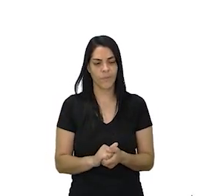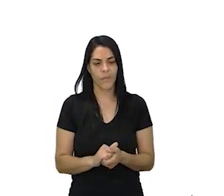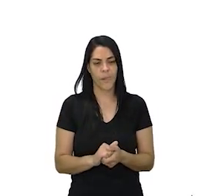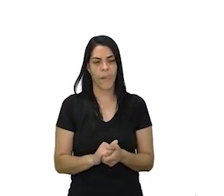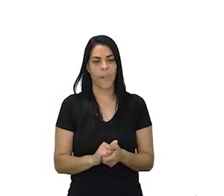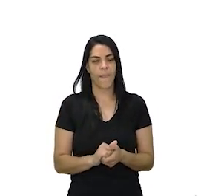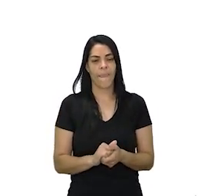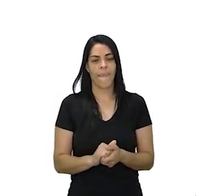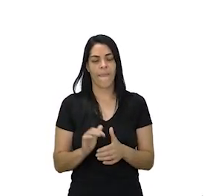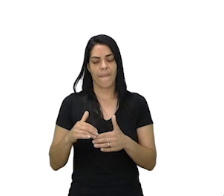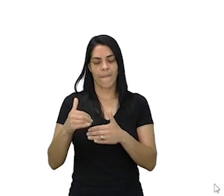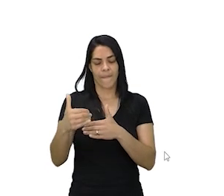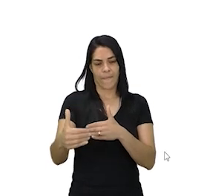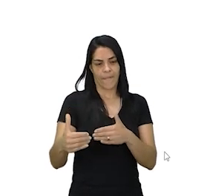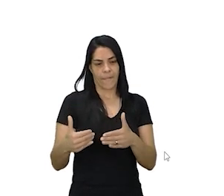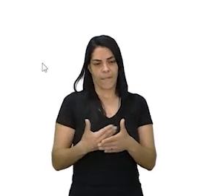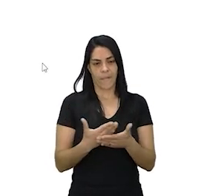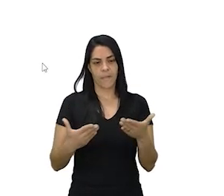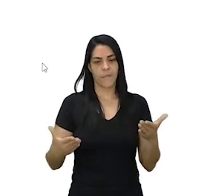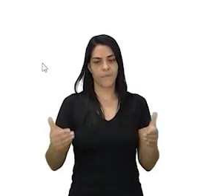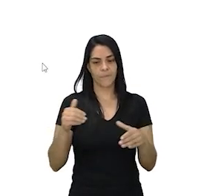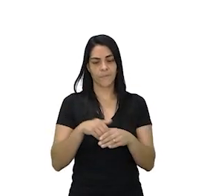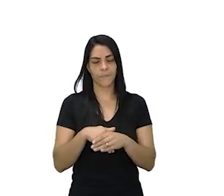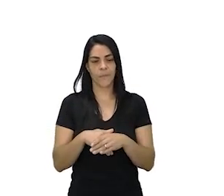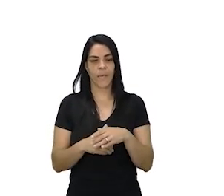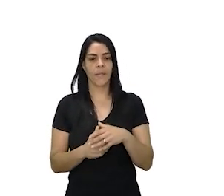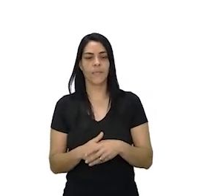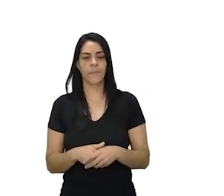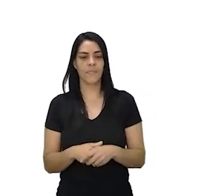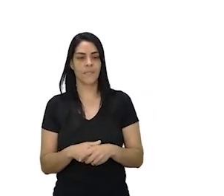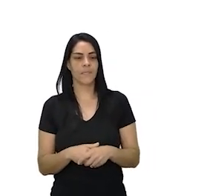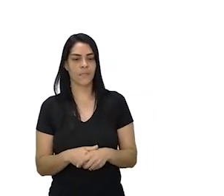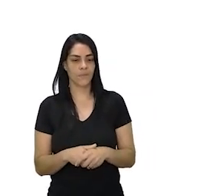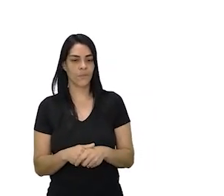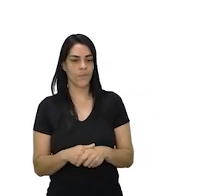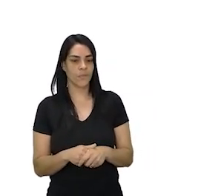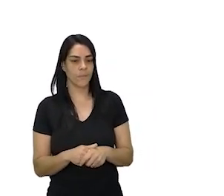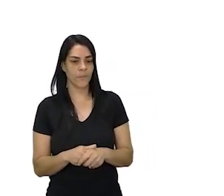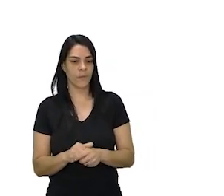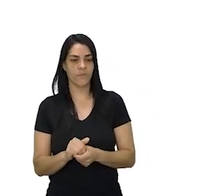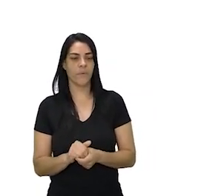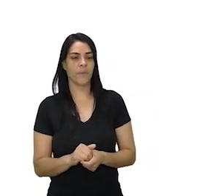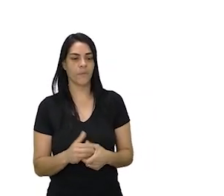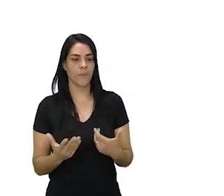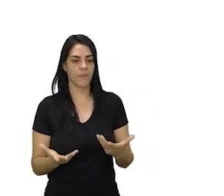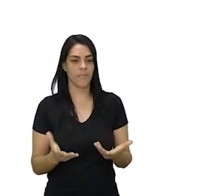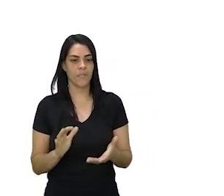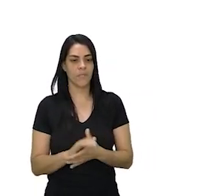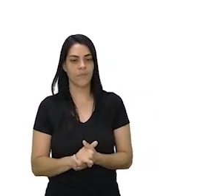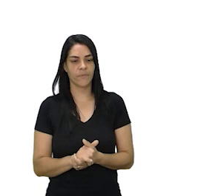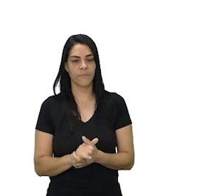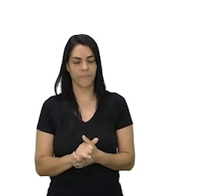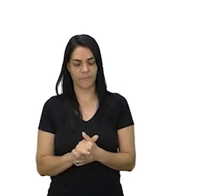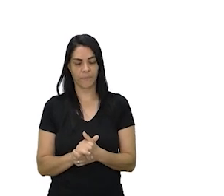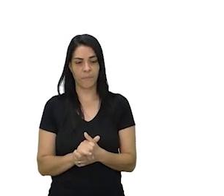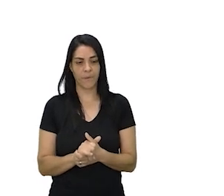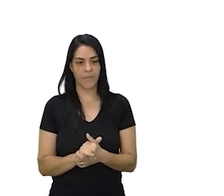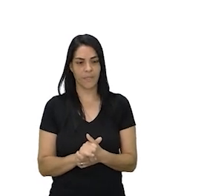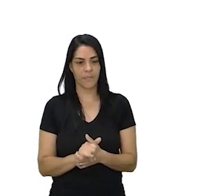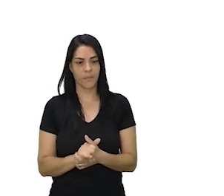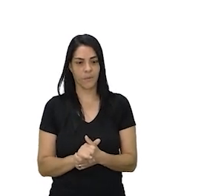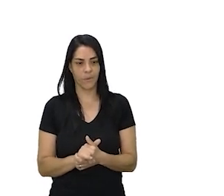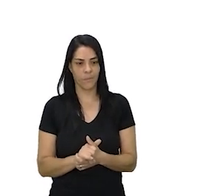anos subsequentes aqui, dentro do próprio ensino fundamental, anos iniciais, ou seja, do 1º ao 5º